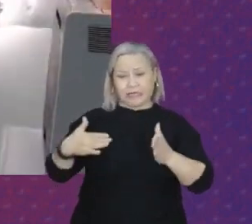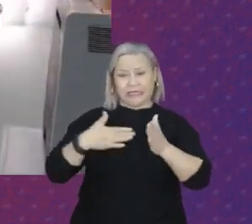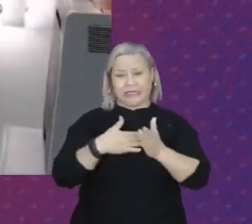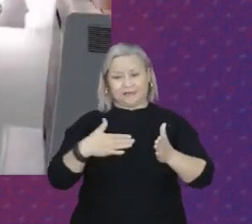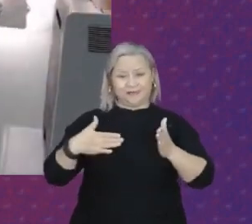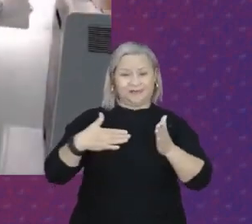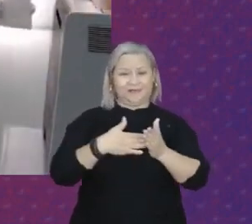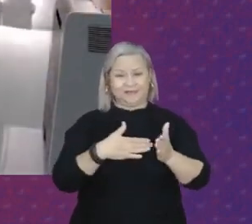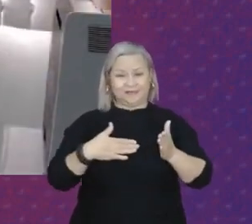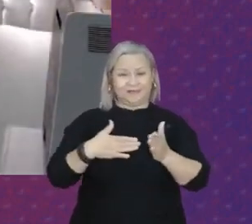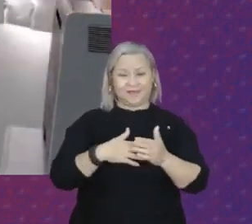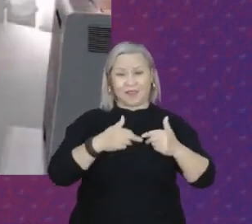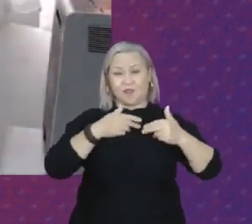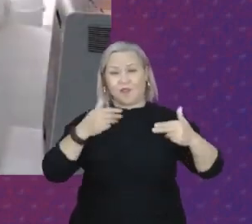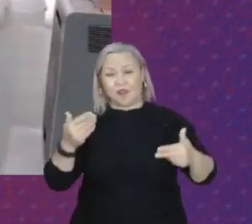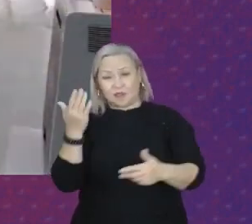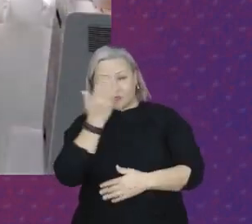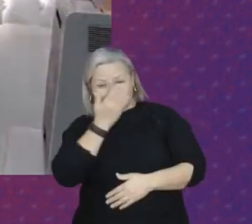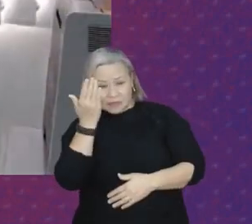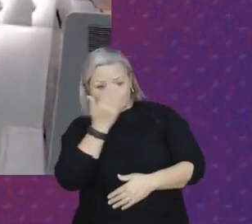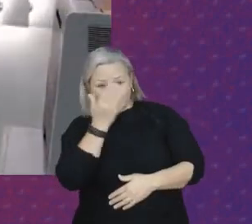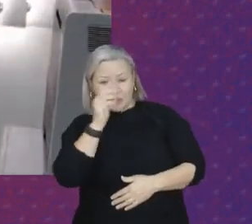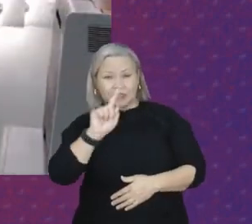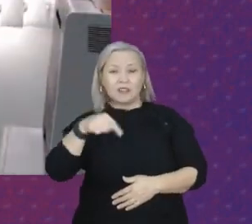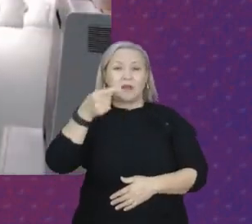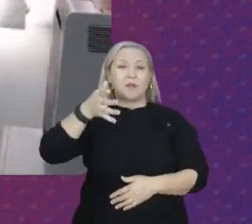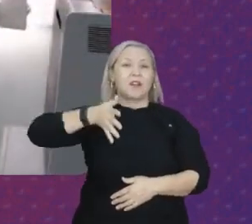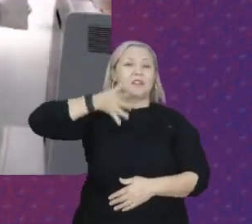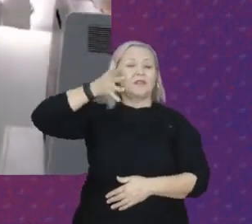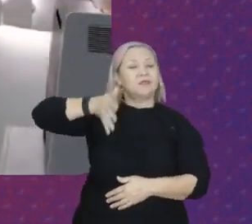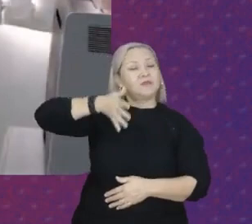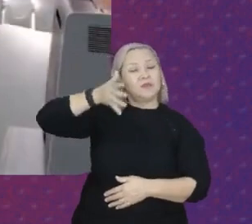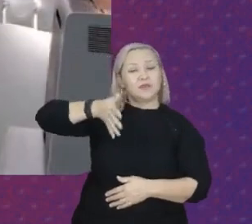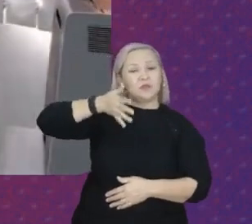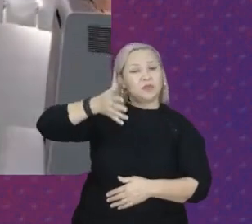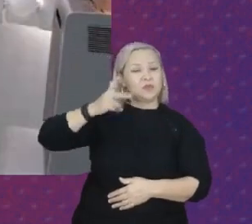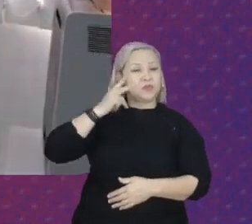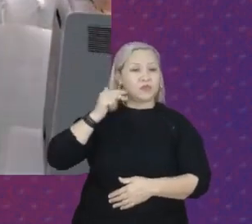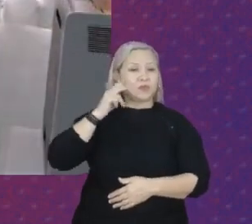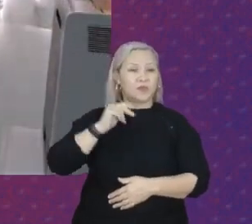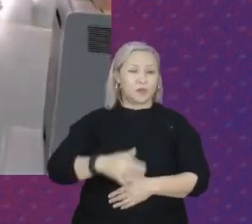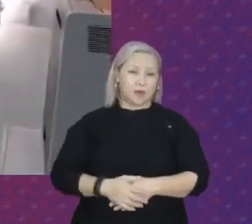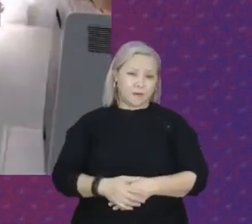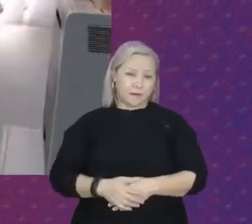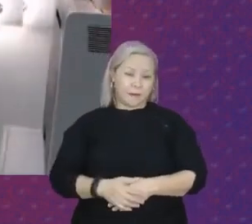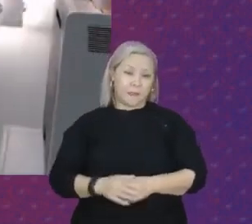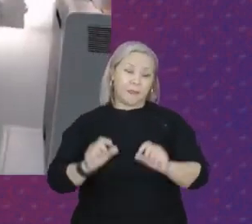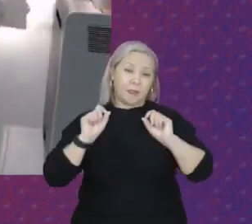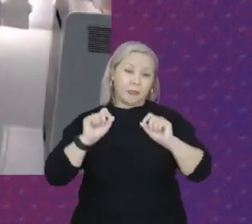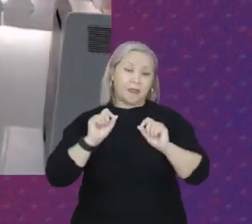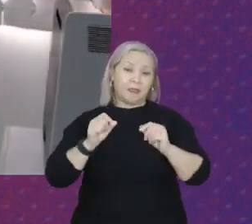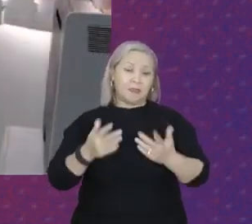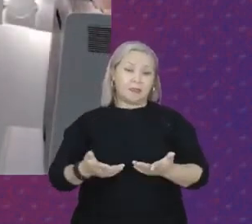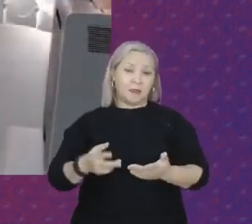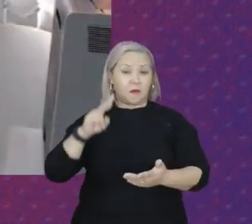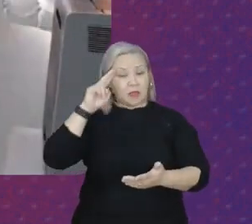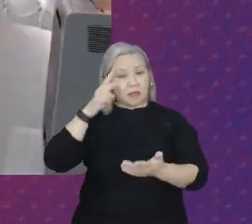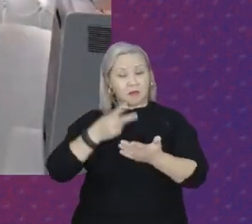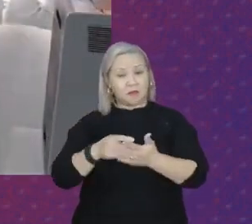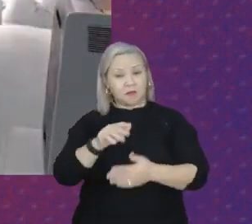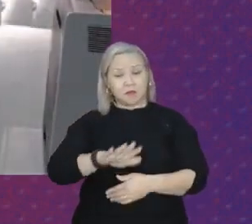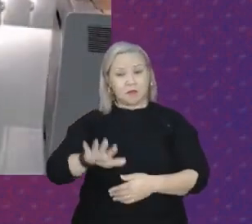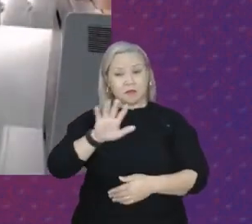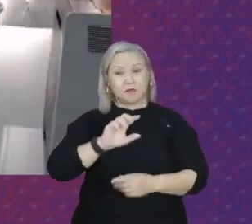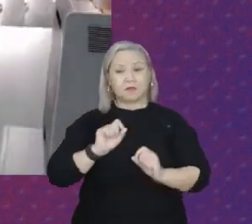é invisível e que está para além do discurso e da narrativa, que vai no senso comum, né, que